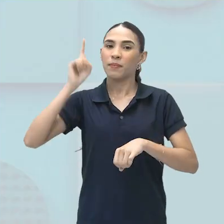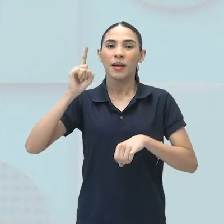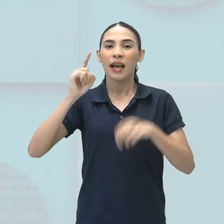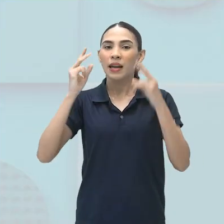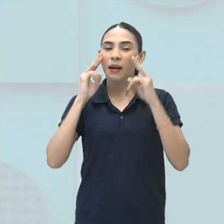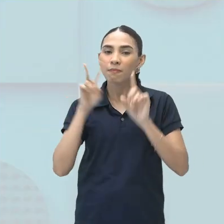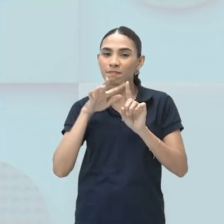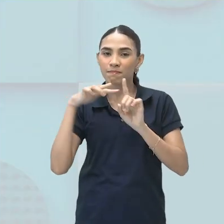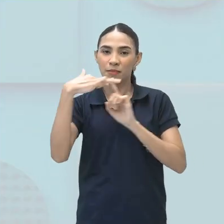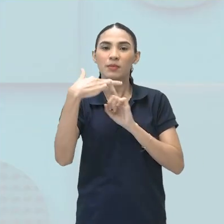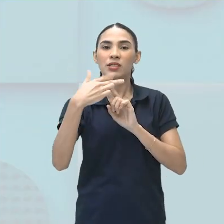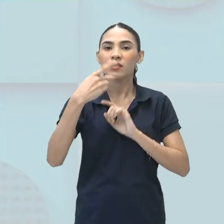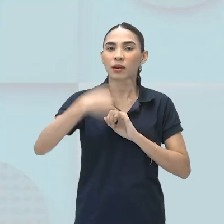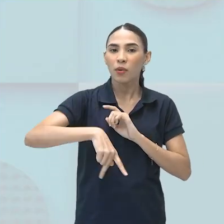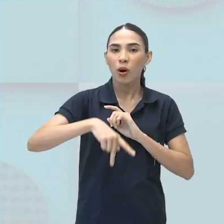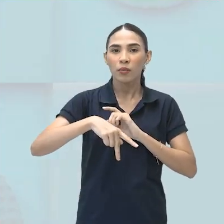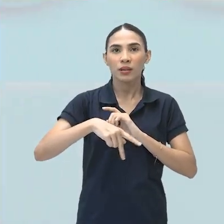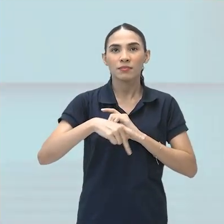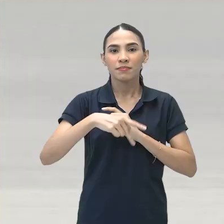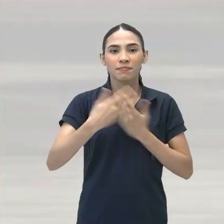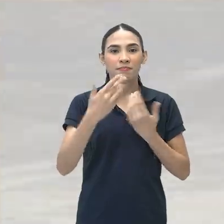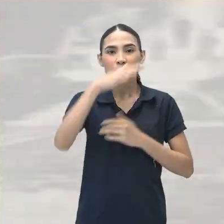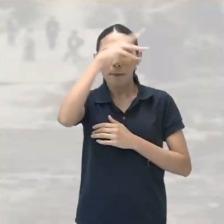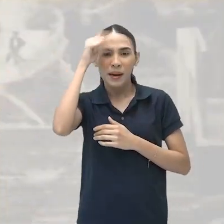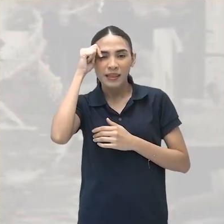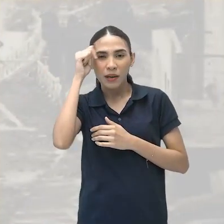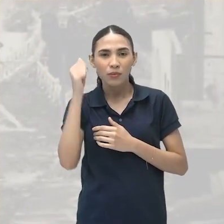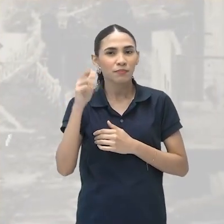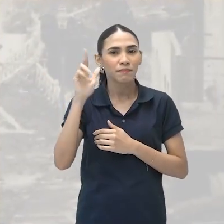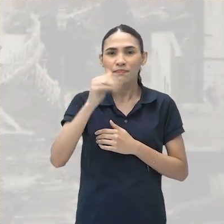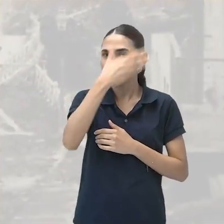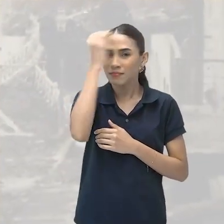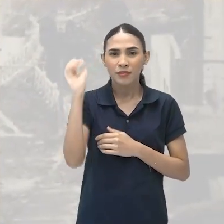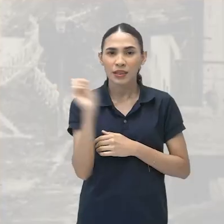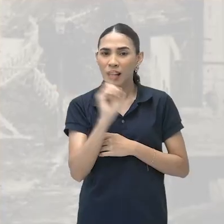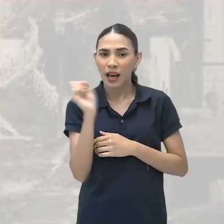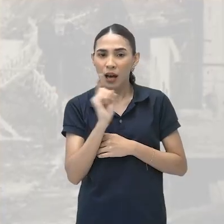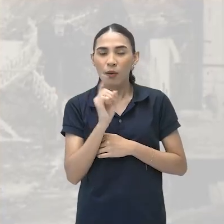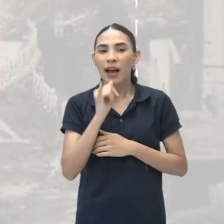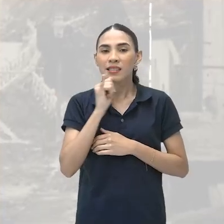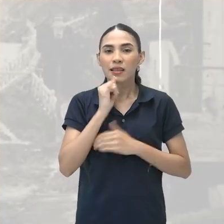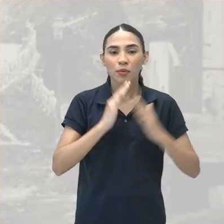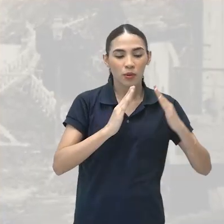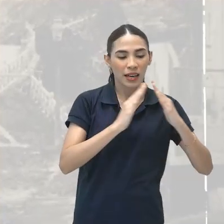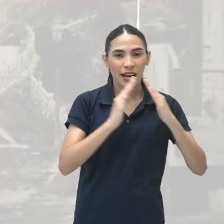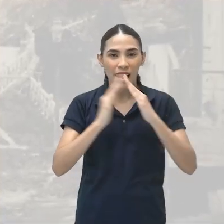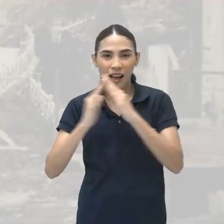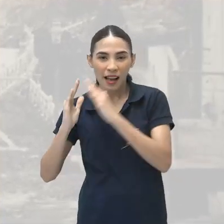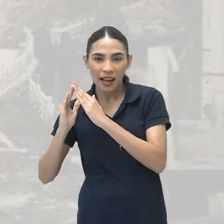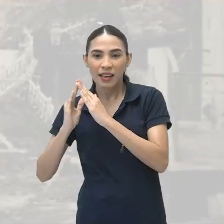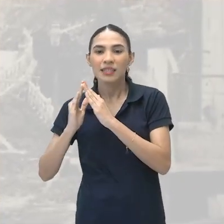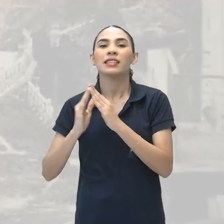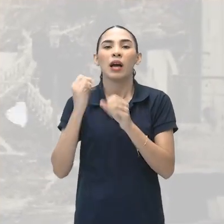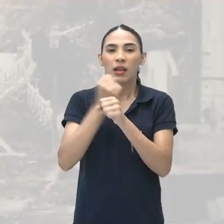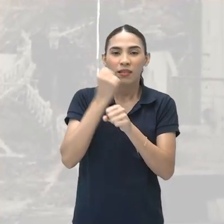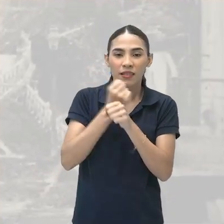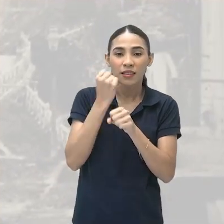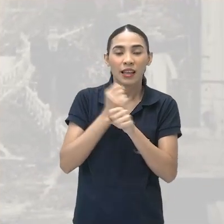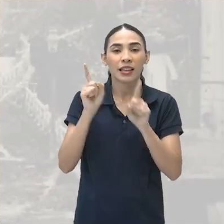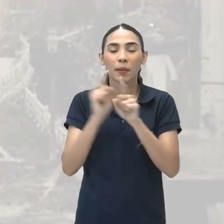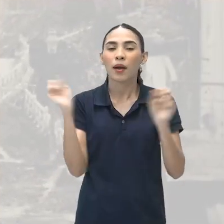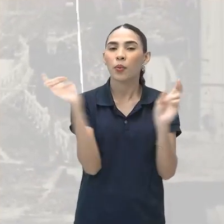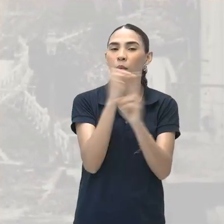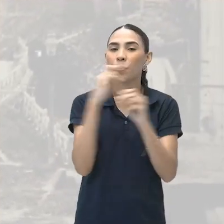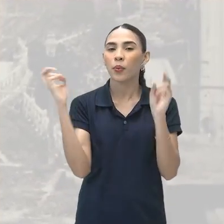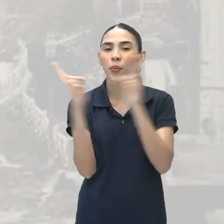olhar sobre a cidade não dá para esquecer. As casas amontoadas na parte mais elevada, o vento que soprava